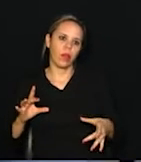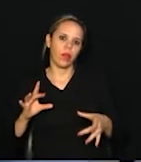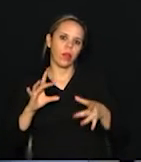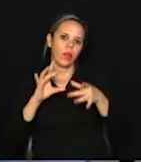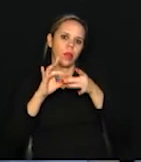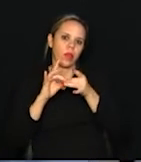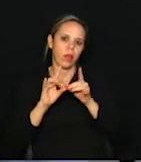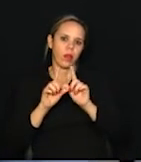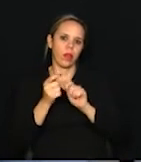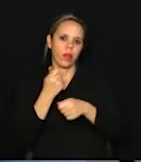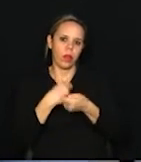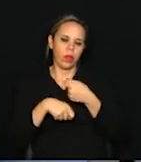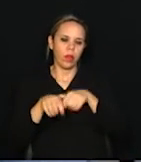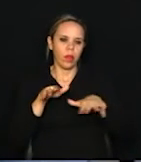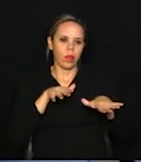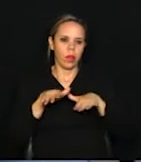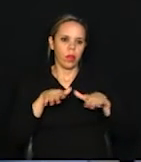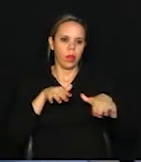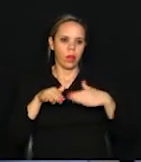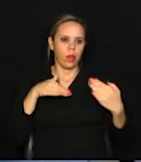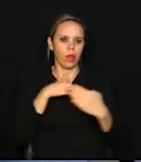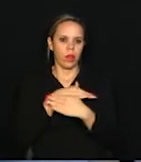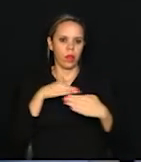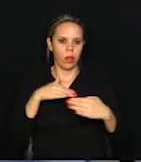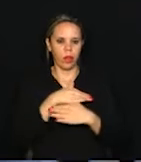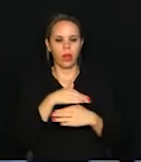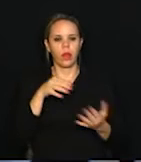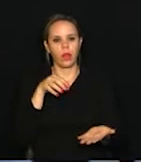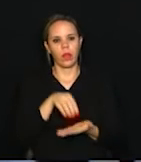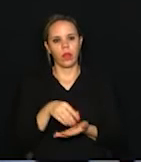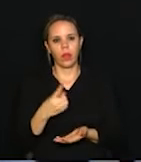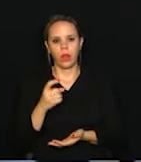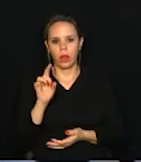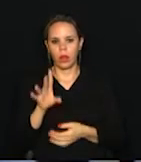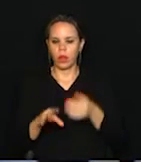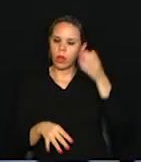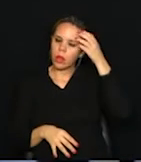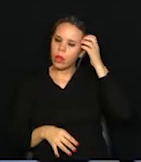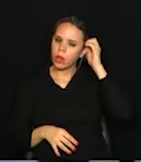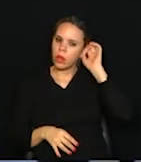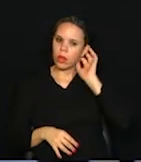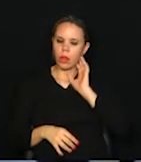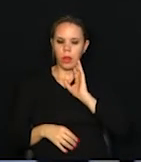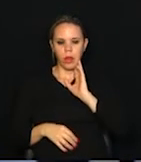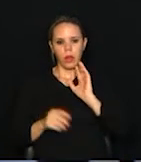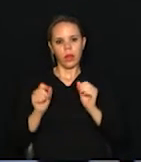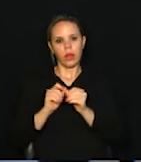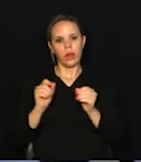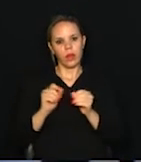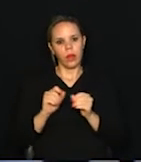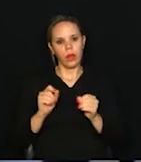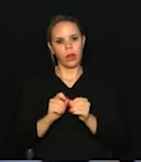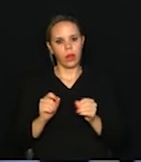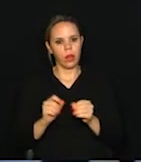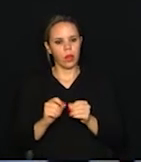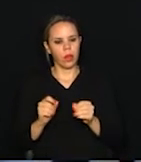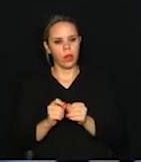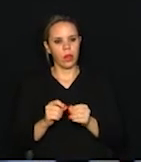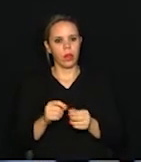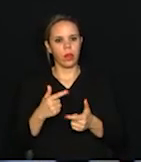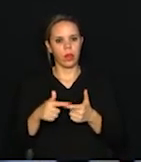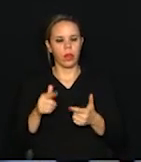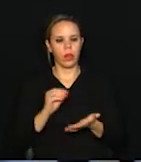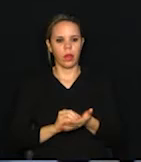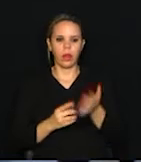a gestão da mobilidade num órgão só. Sem querer, querendo, ele fez com que as deficiências